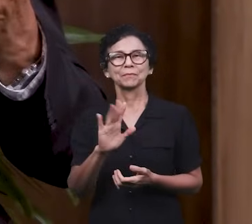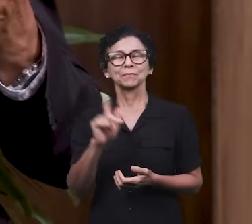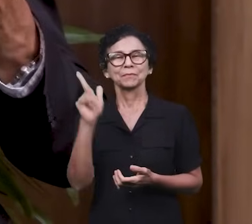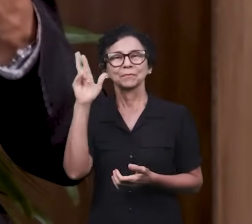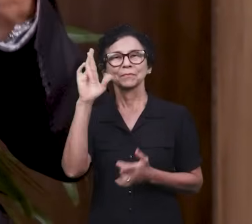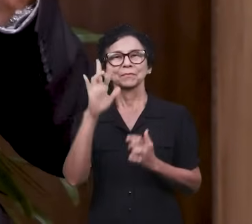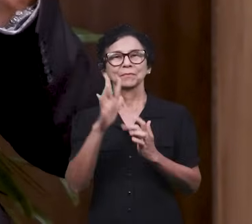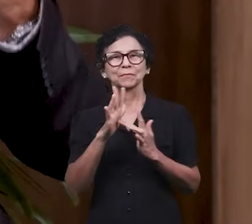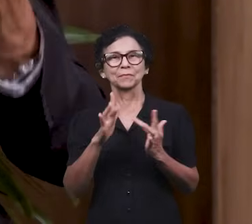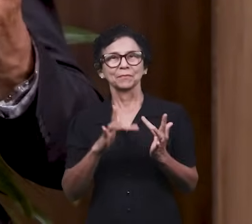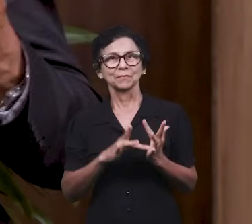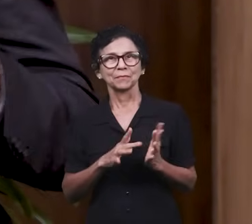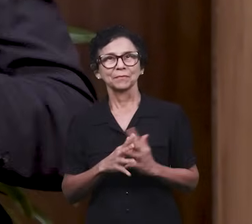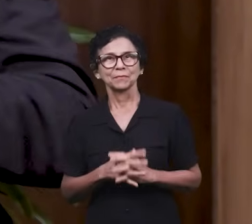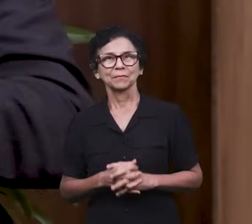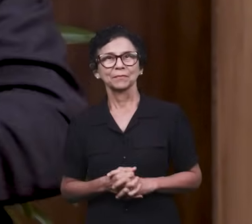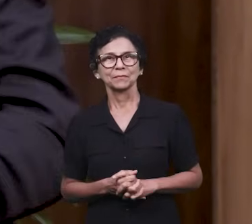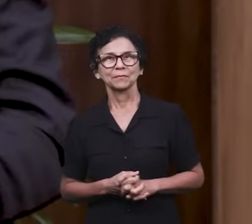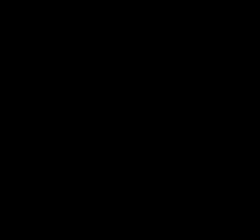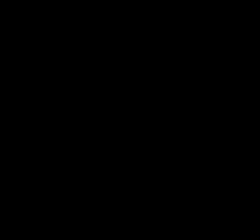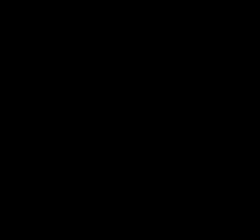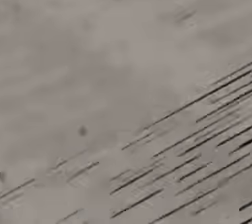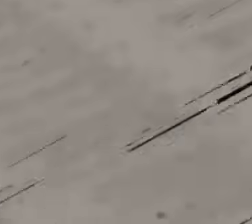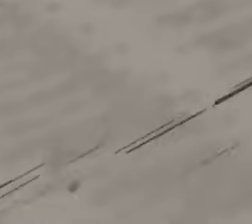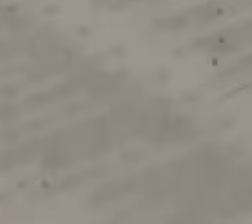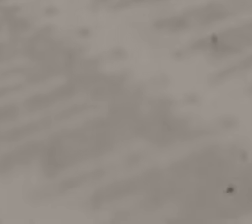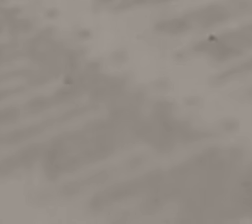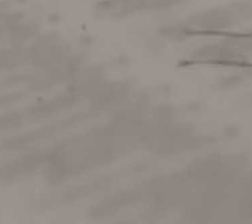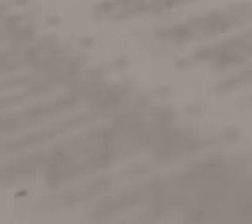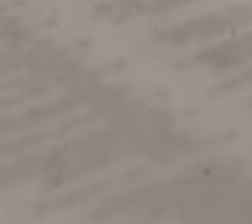de todos com a paz do Senhor Jesus.